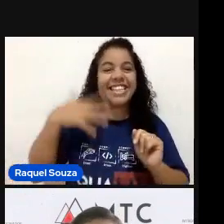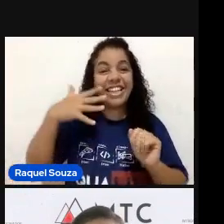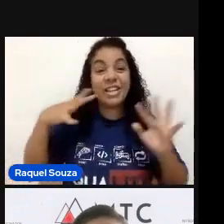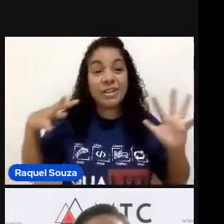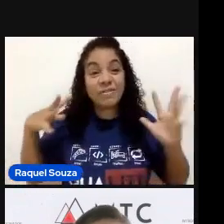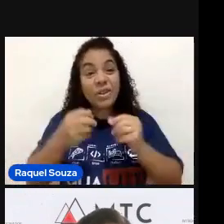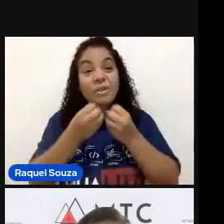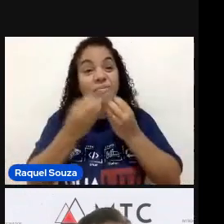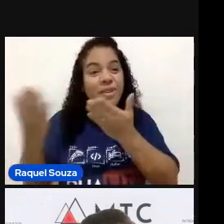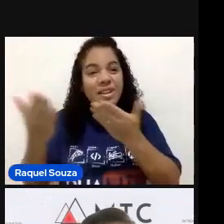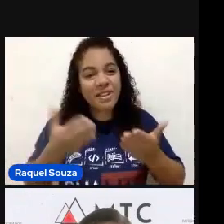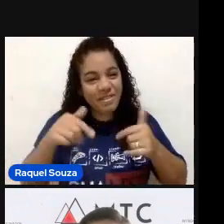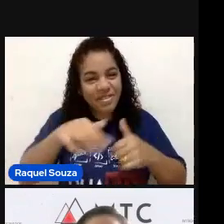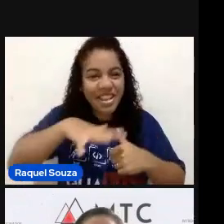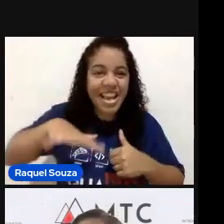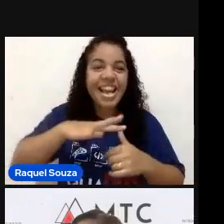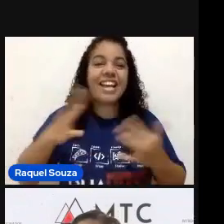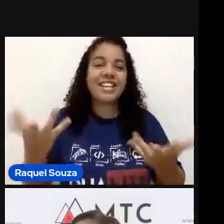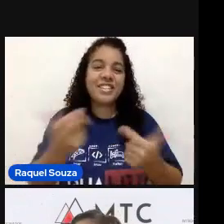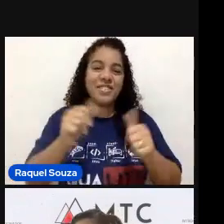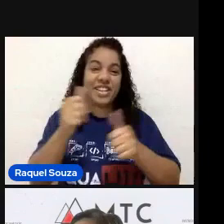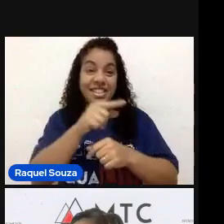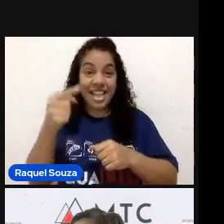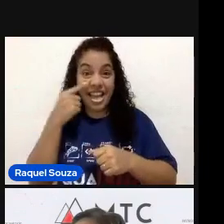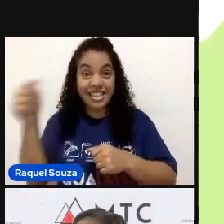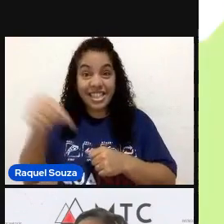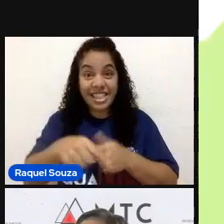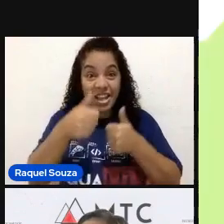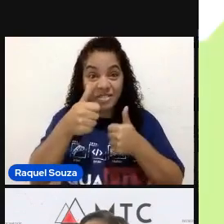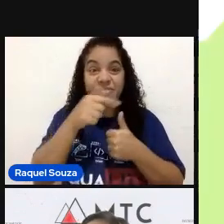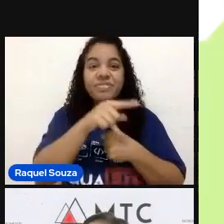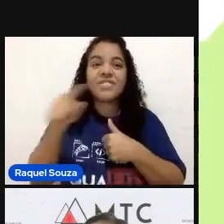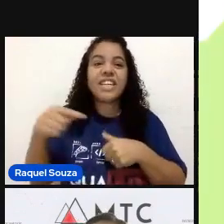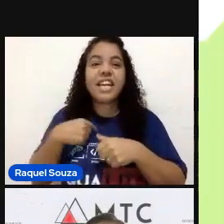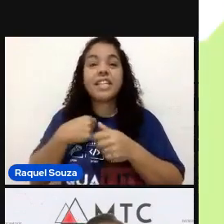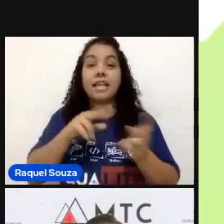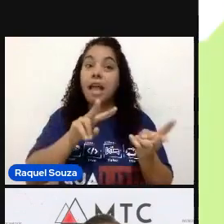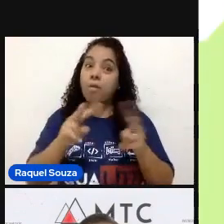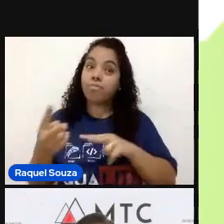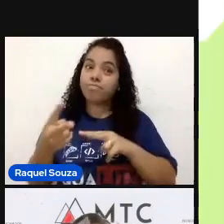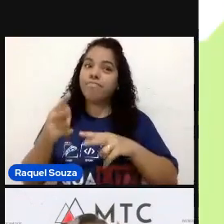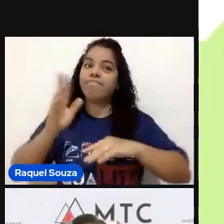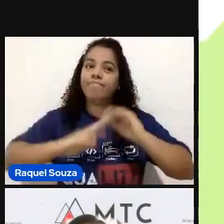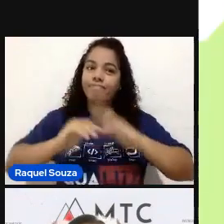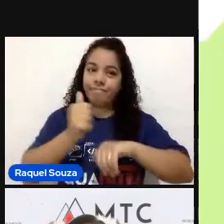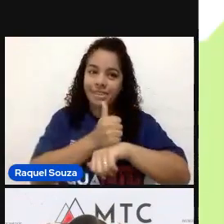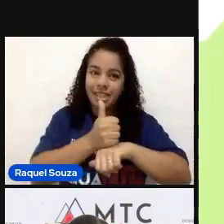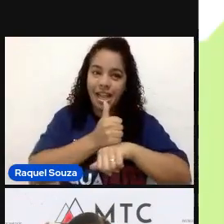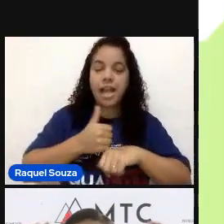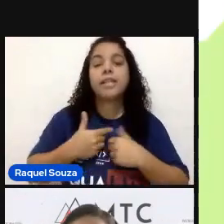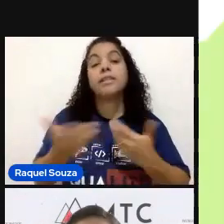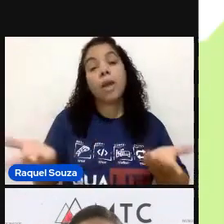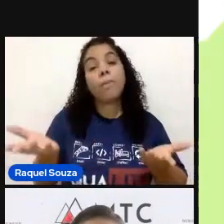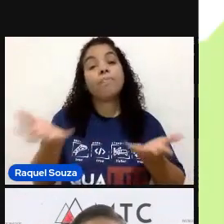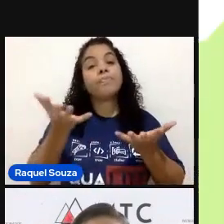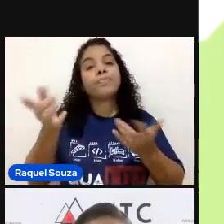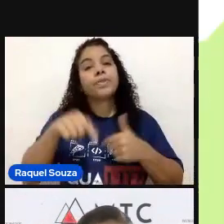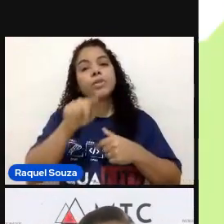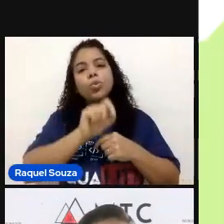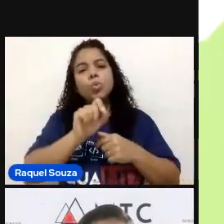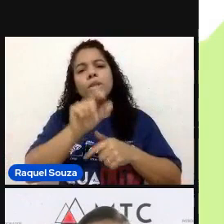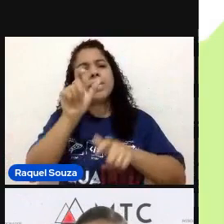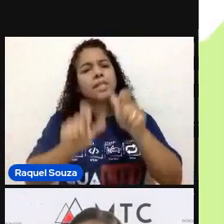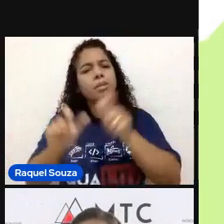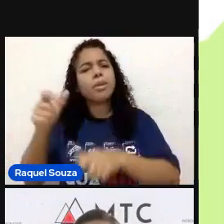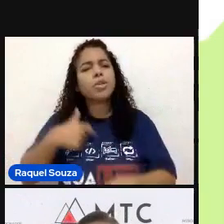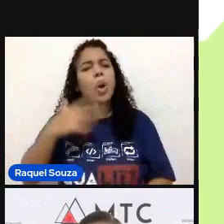todos muito bem-vindos à área de qualidade, quem está vindo aí, quem está sendo transição de carreira, né? Então, eu quis trazer para vocês o que as pessoas